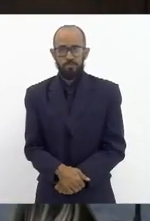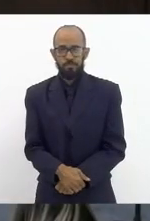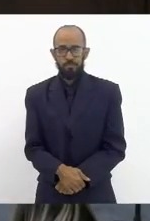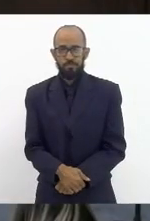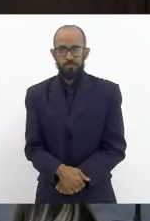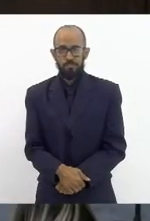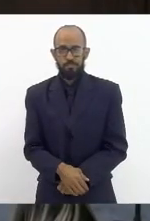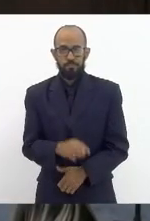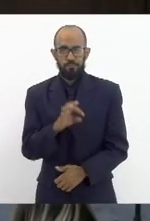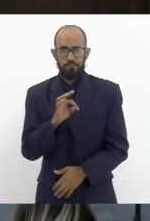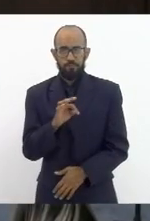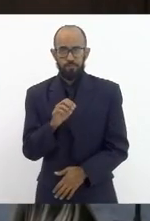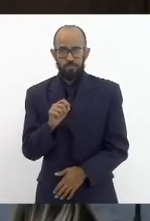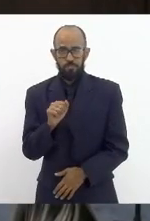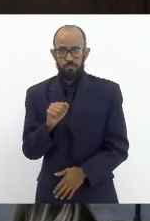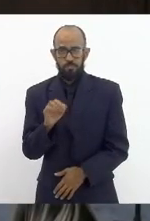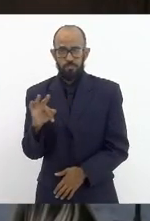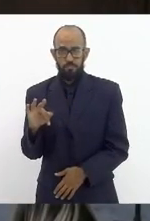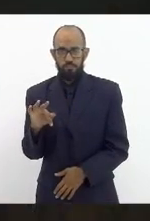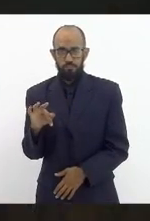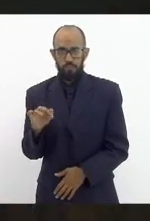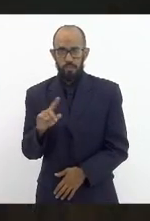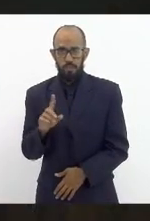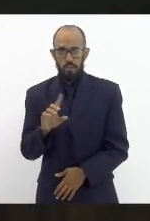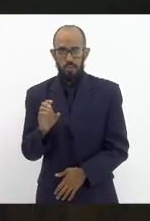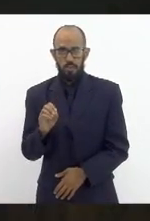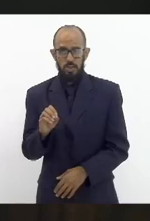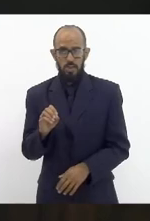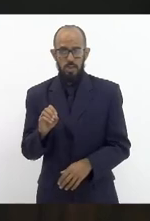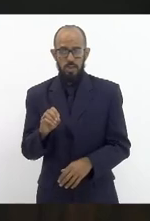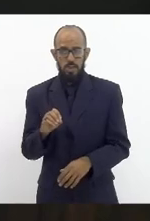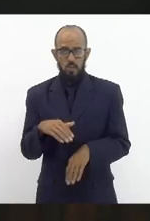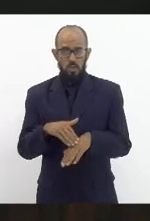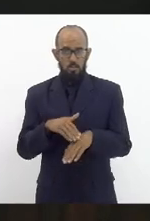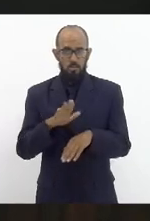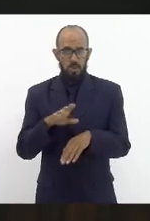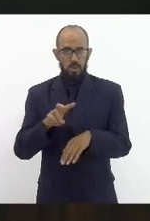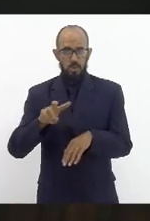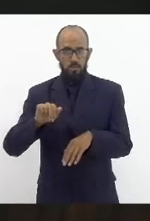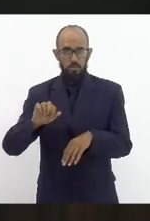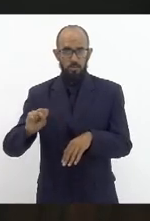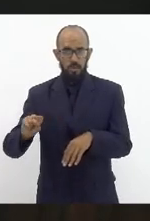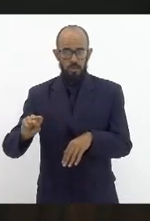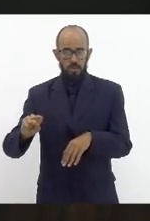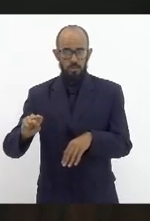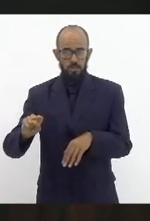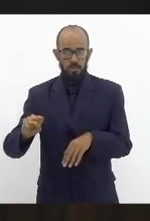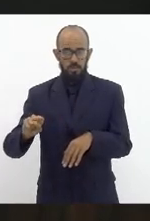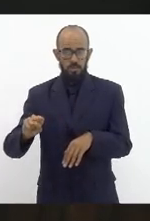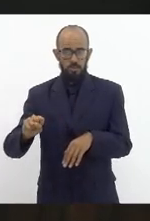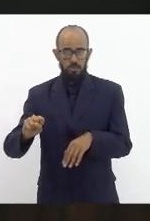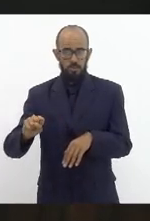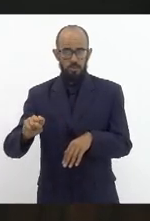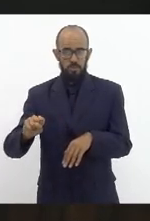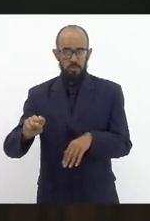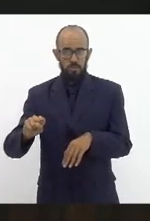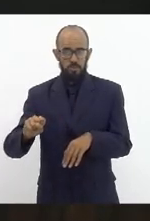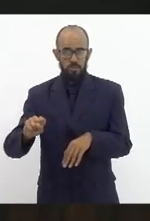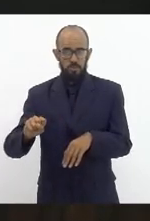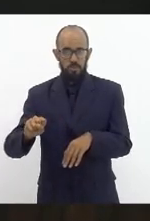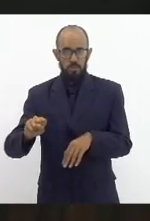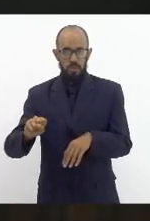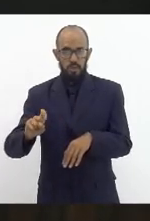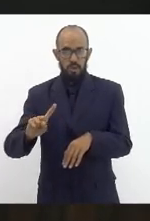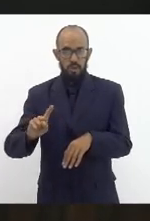O TAF, ele não aumenta o número de vagas. Então, não cria despesa nenhuma. Não cria, até cria